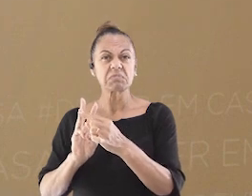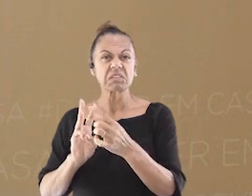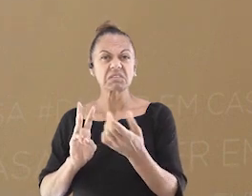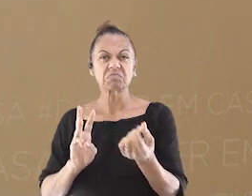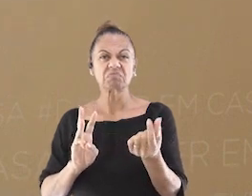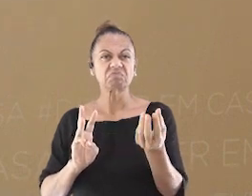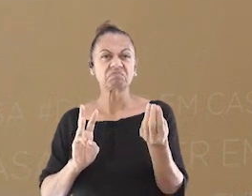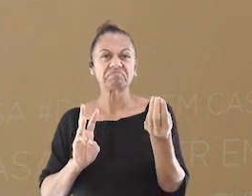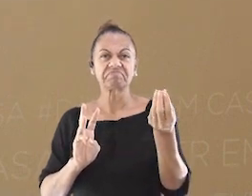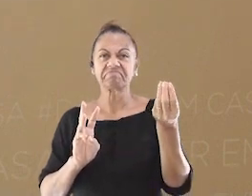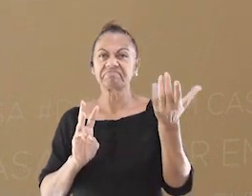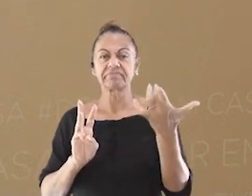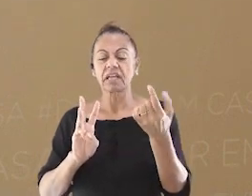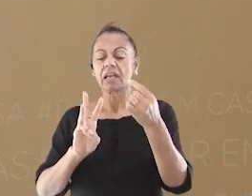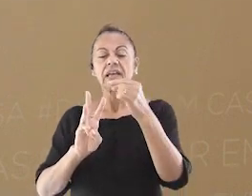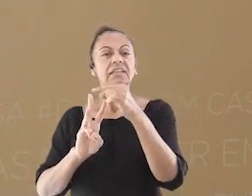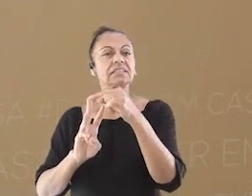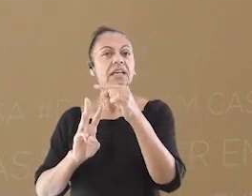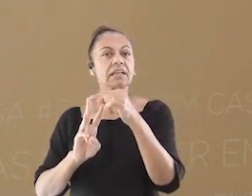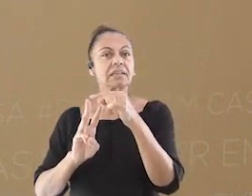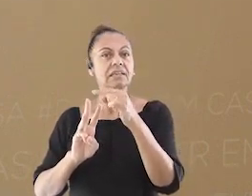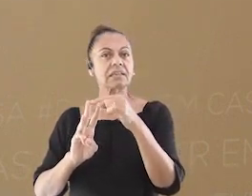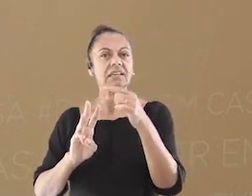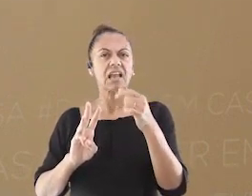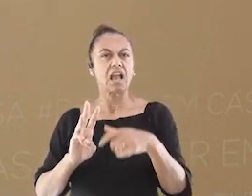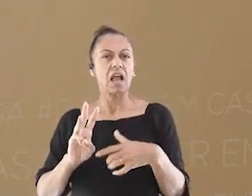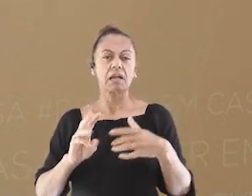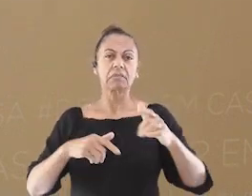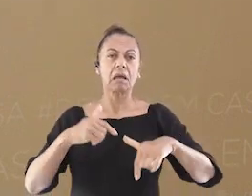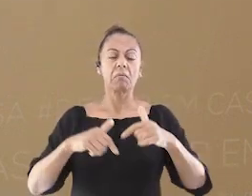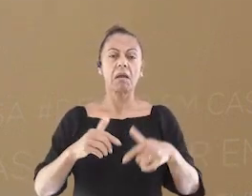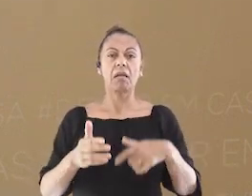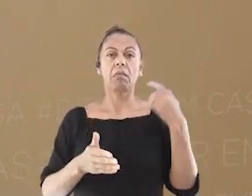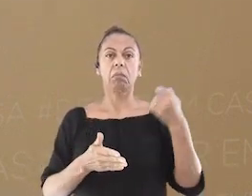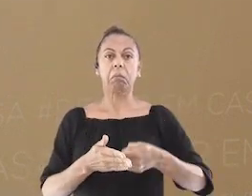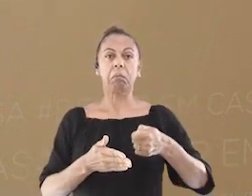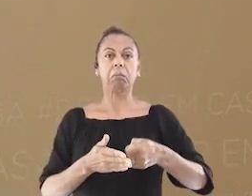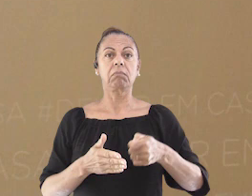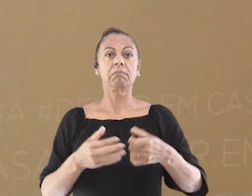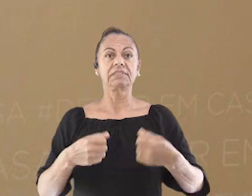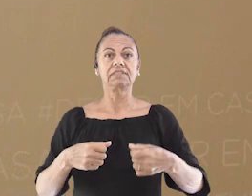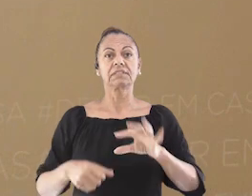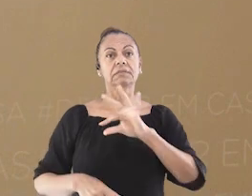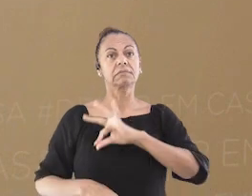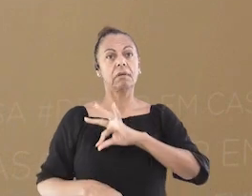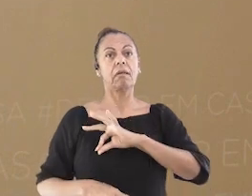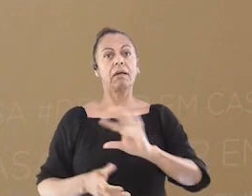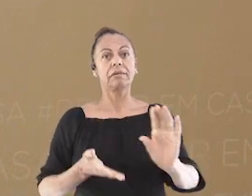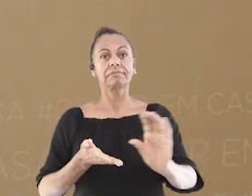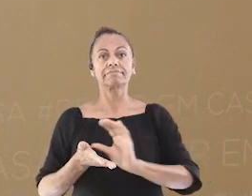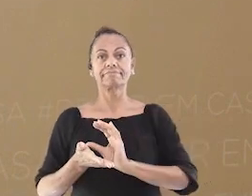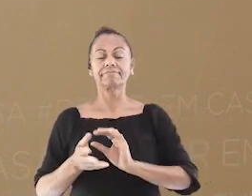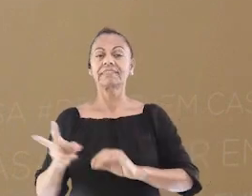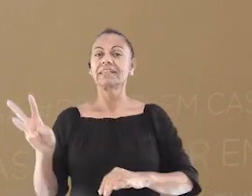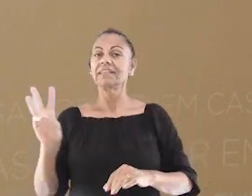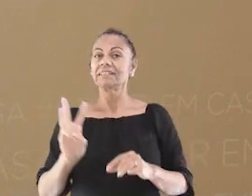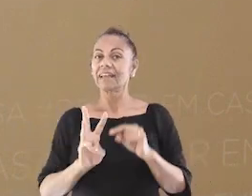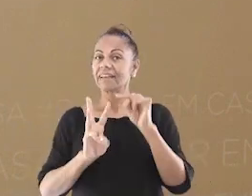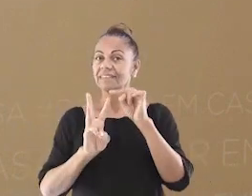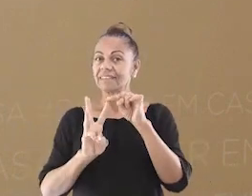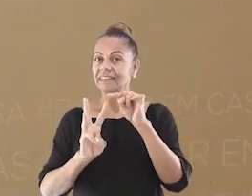significado negativo. Para o segundo, o trabalho era um dever, uma troca, o trabalho pelo